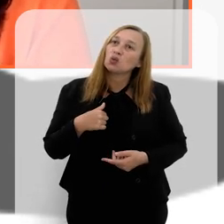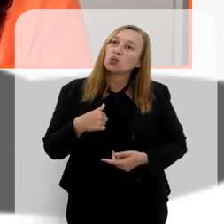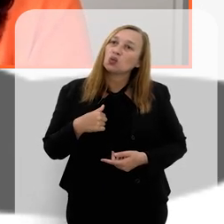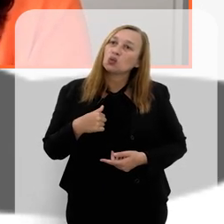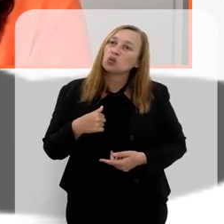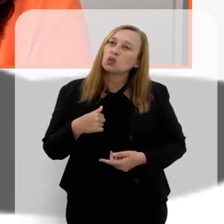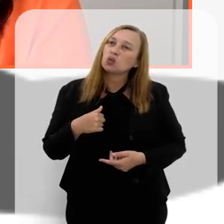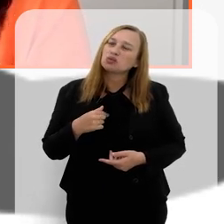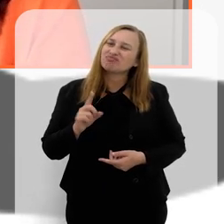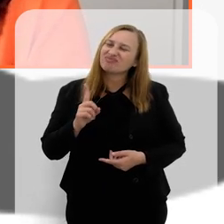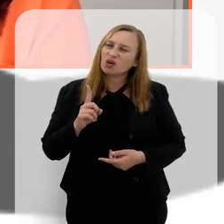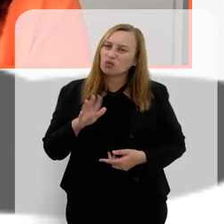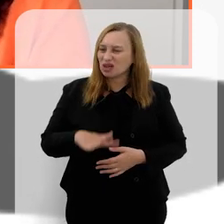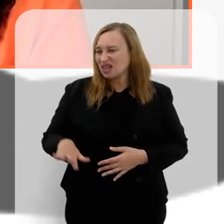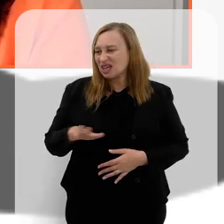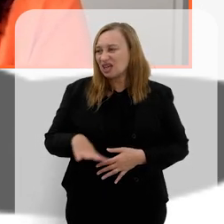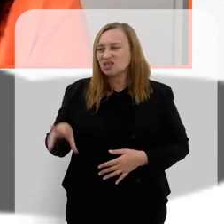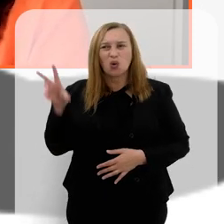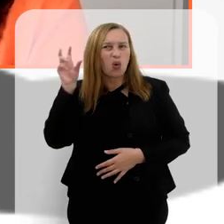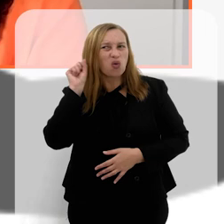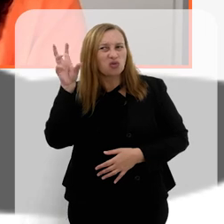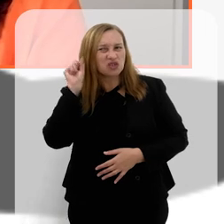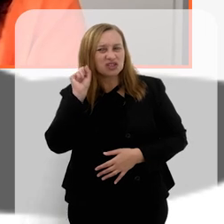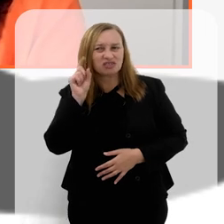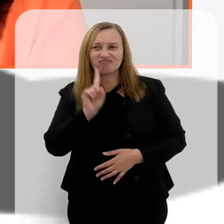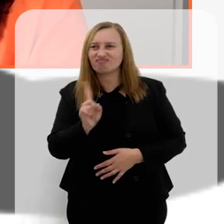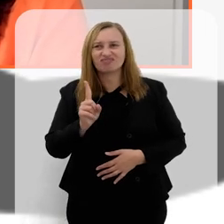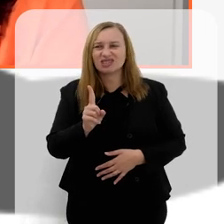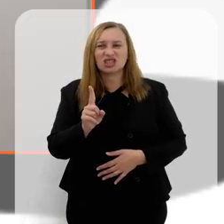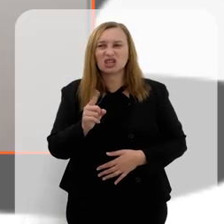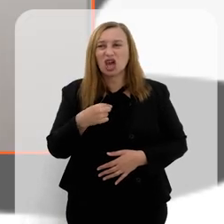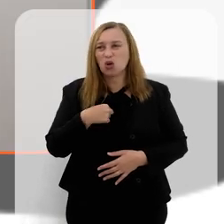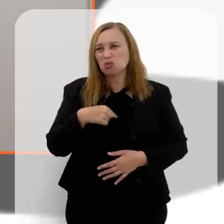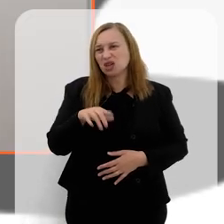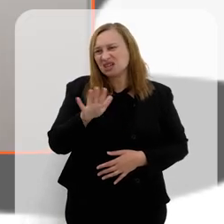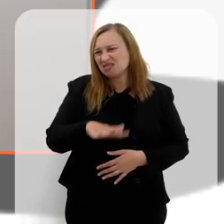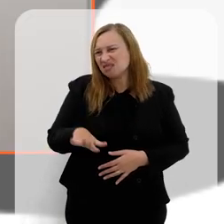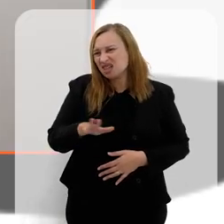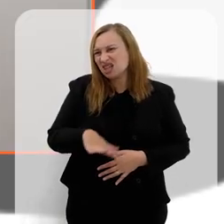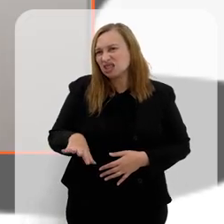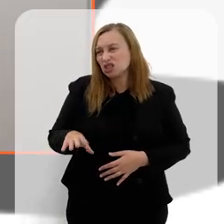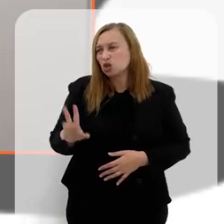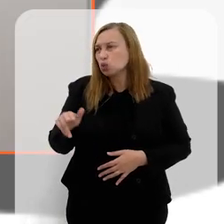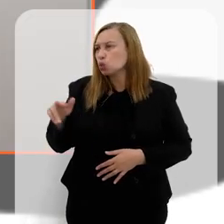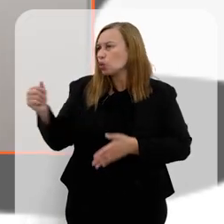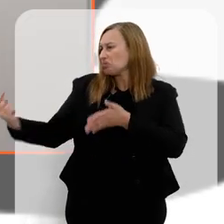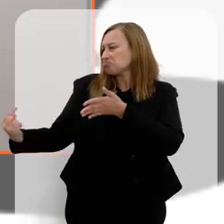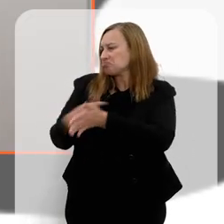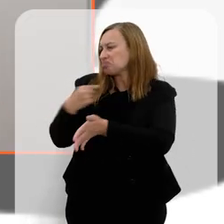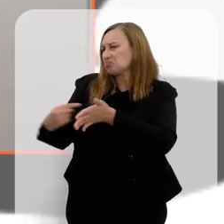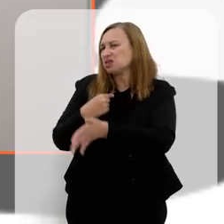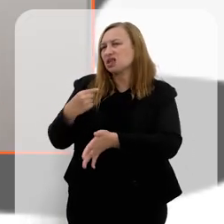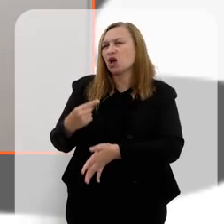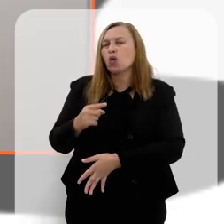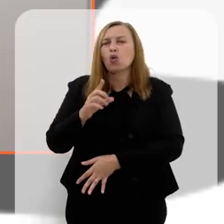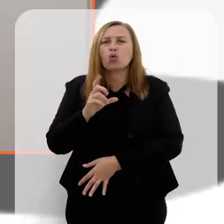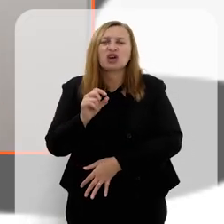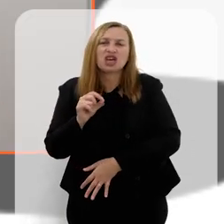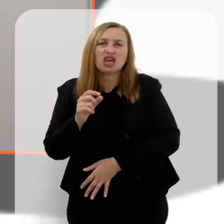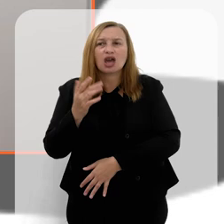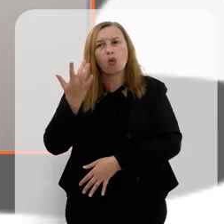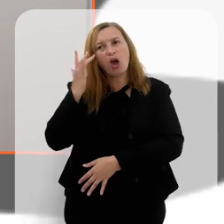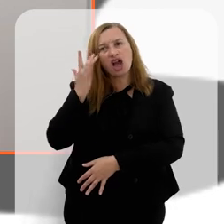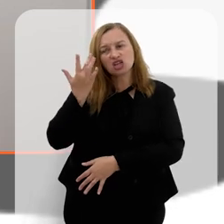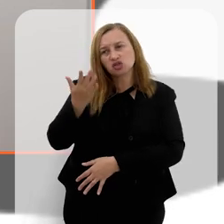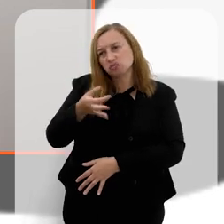fui uma criança, eu não fui uma criança que foi ouvida. Eu fui uma criança que nunca me perguntaram o que que eu achava, o